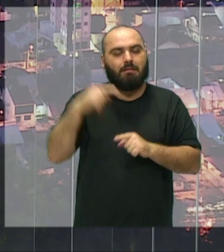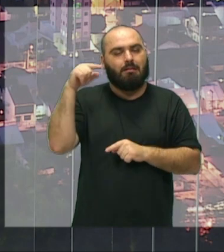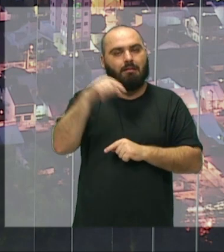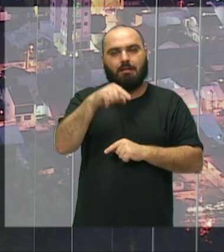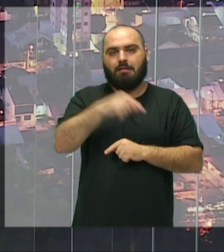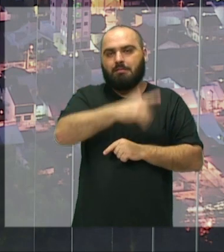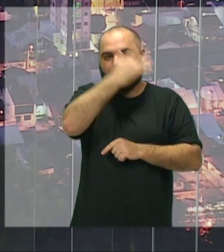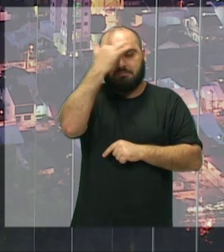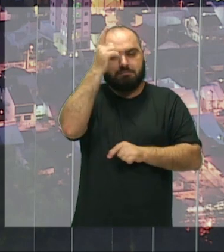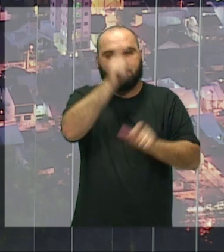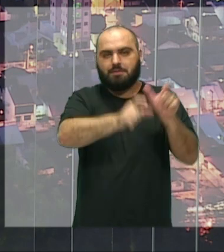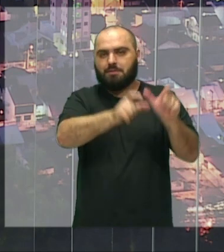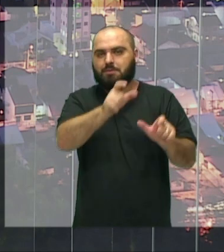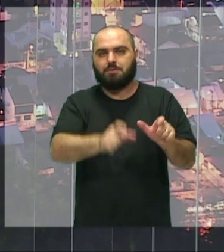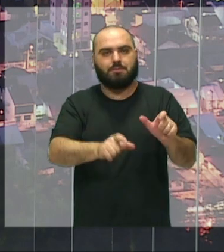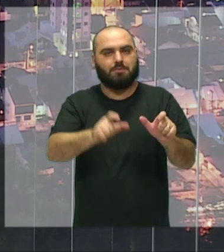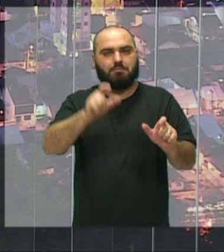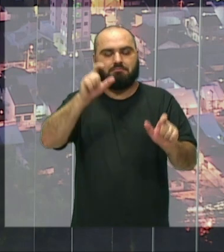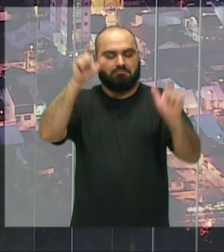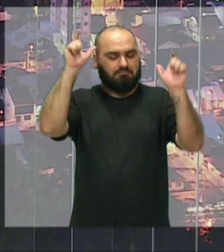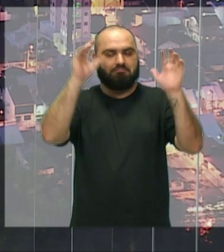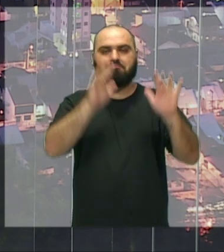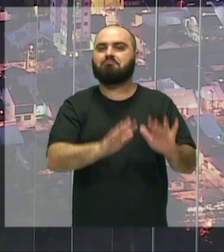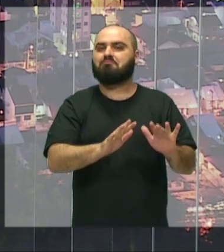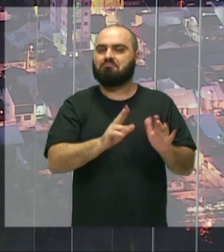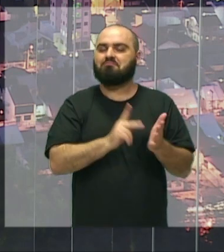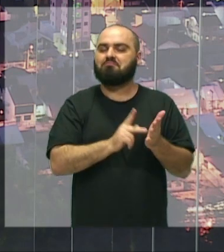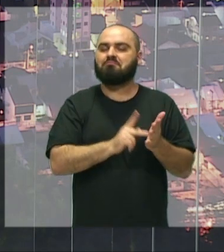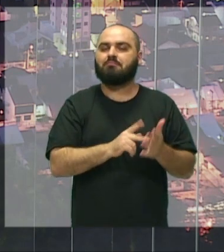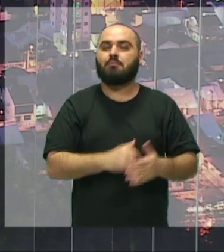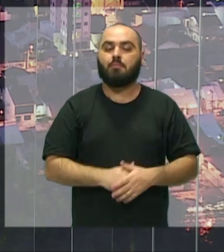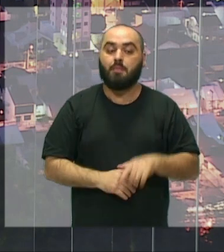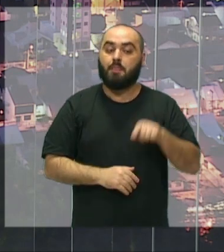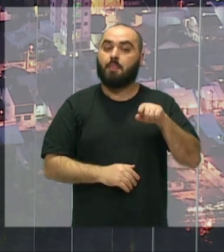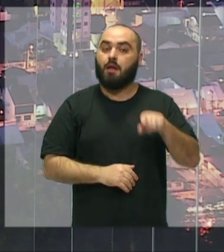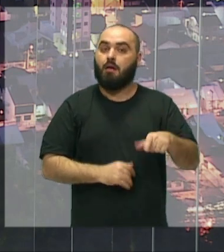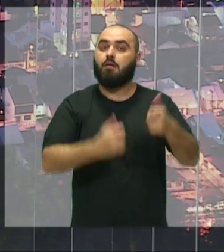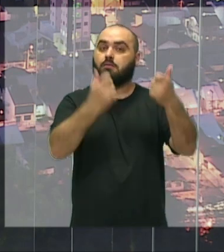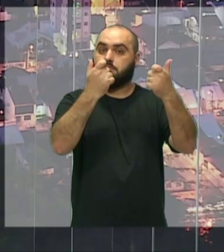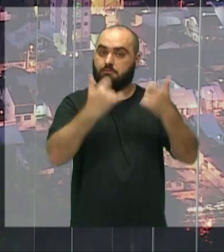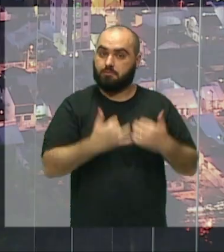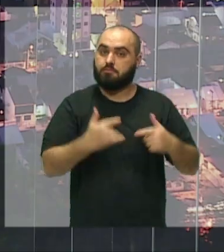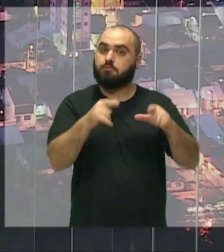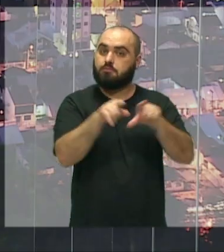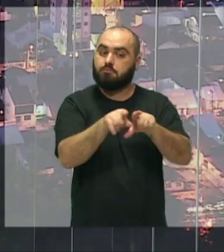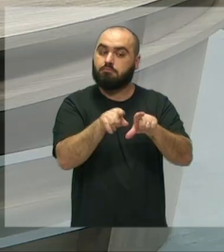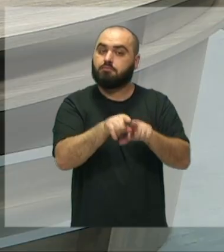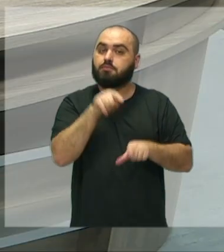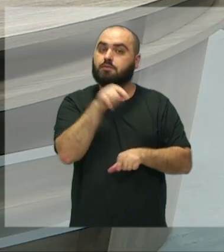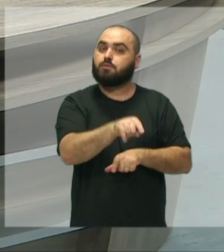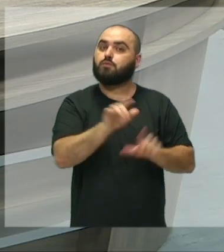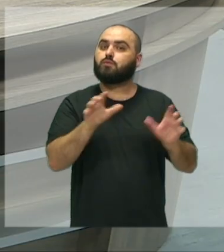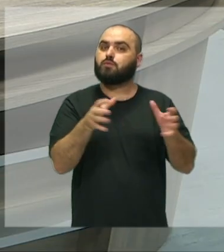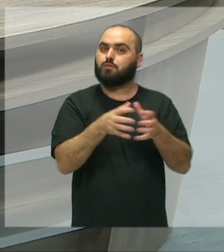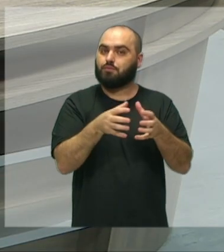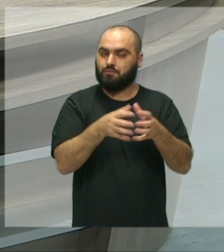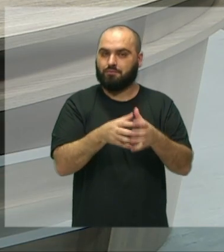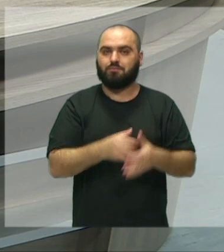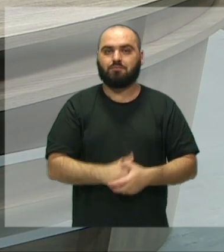uma pessoa iluminada, né? Ela nos falou também desse grupo, né?